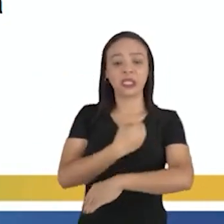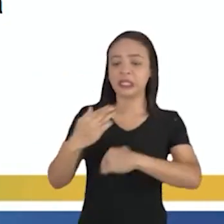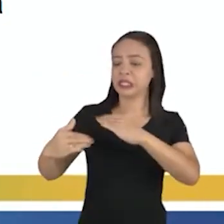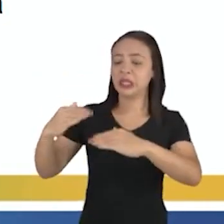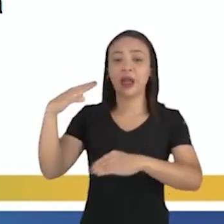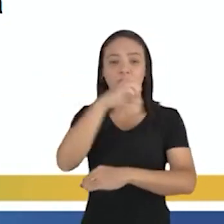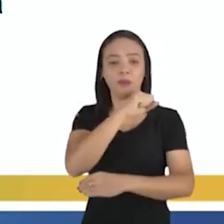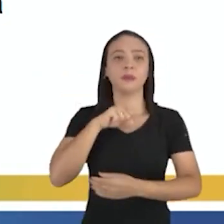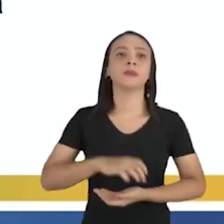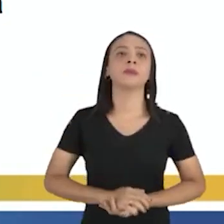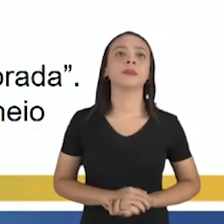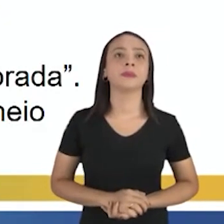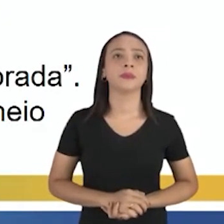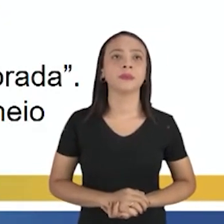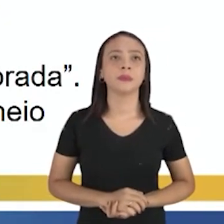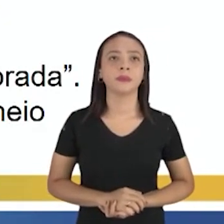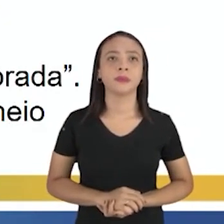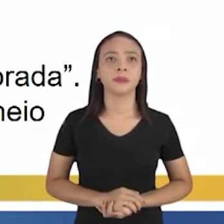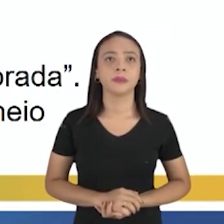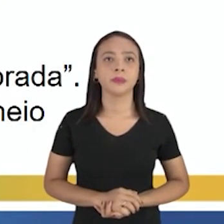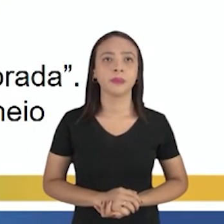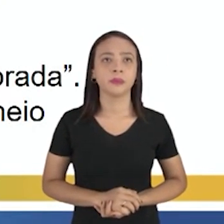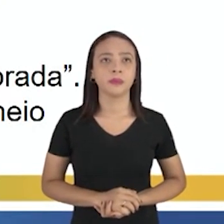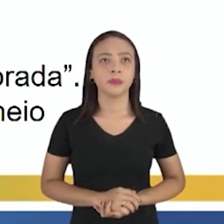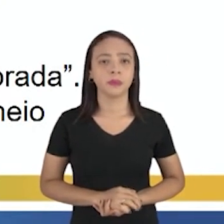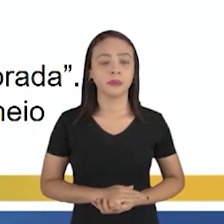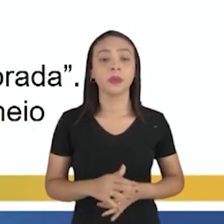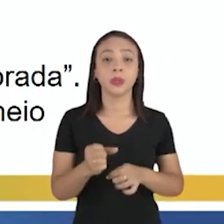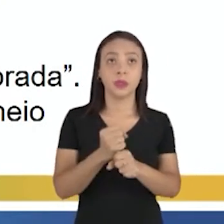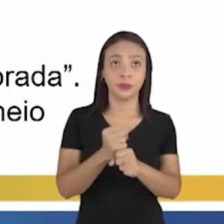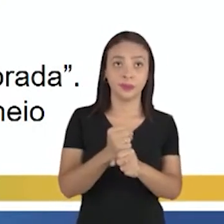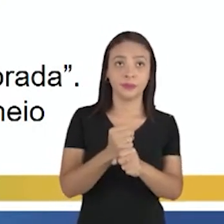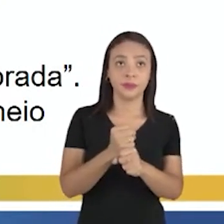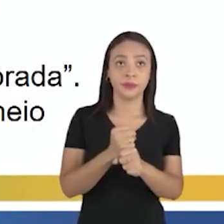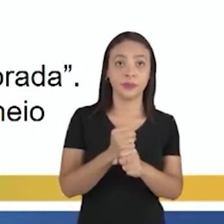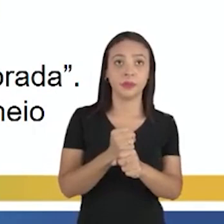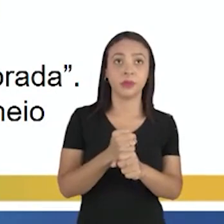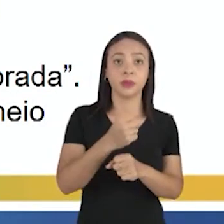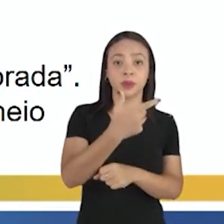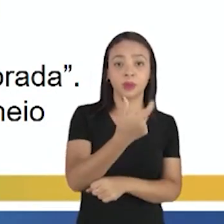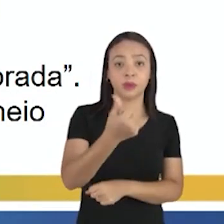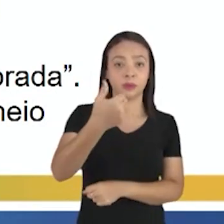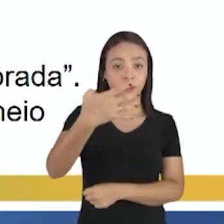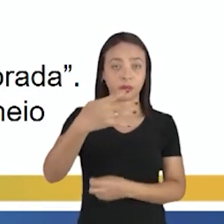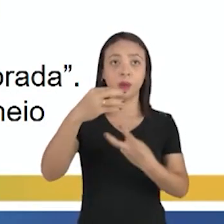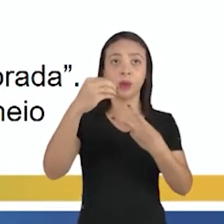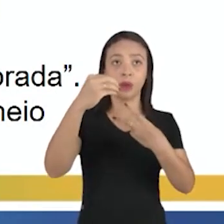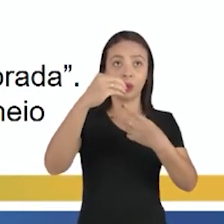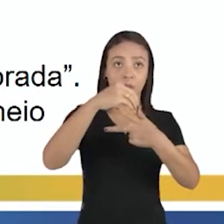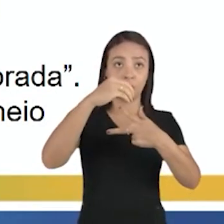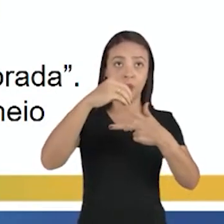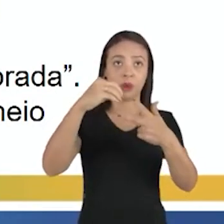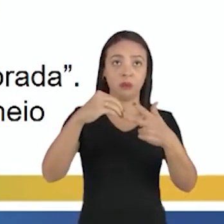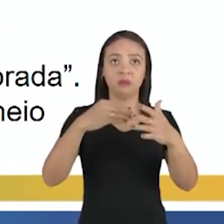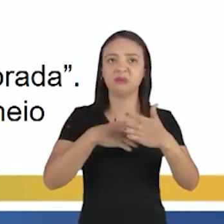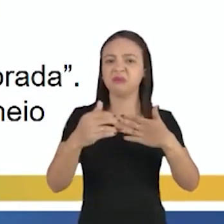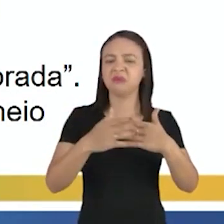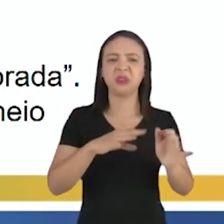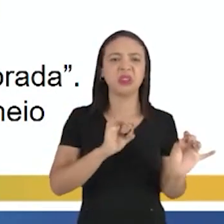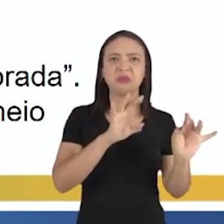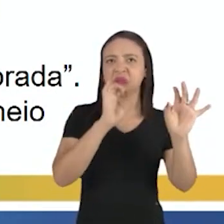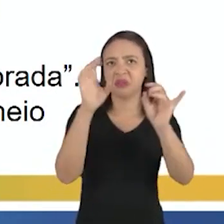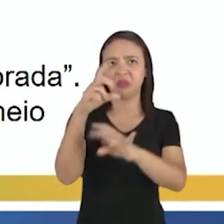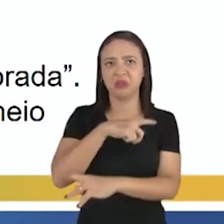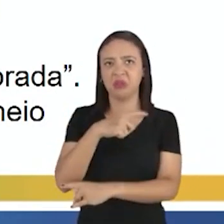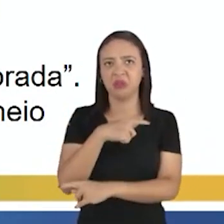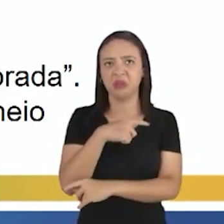ok? Vamos lá para a próxima? Enem 2014. Há qualquer coisa de especial nisso